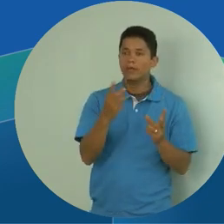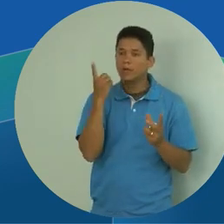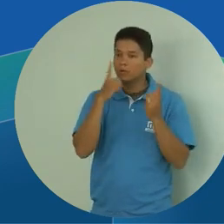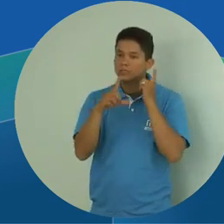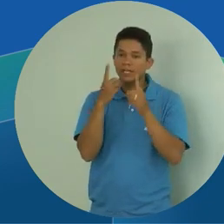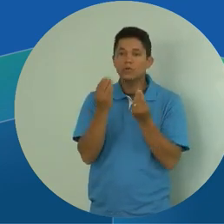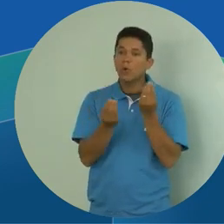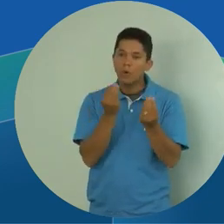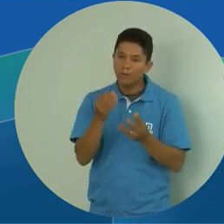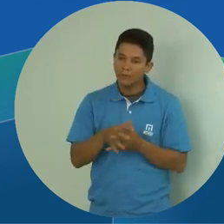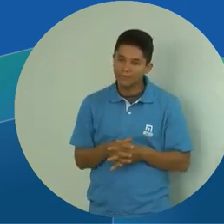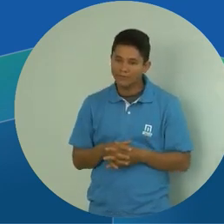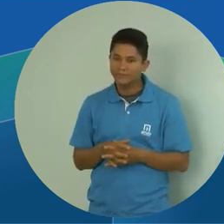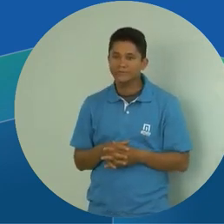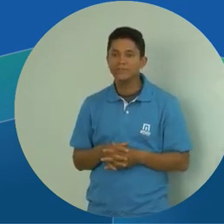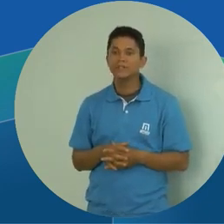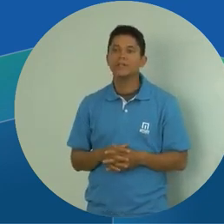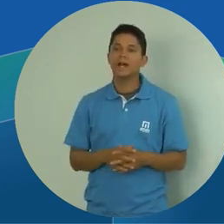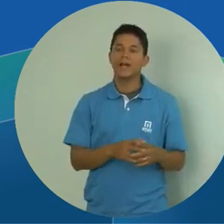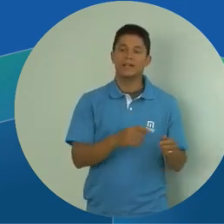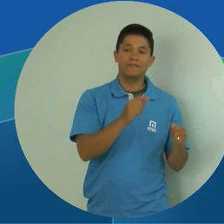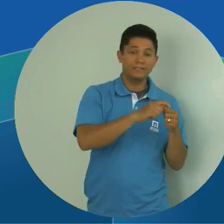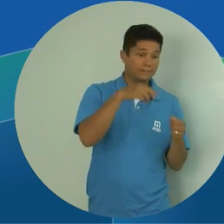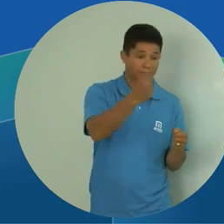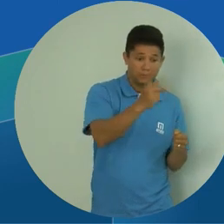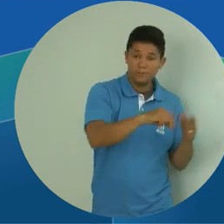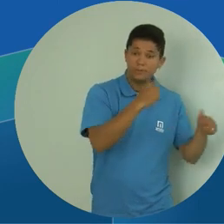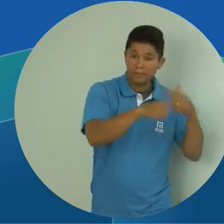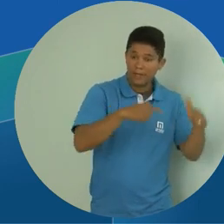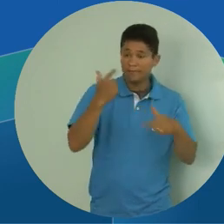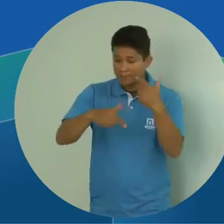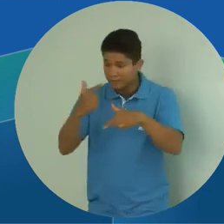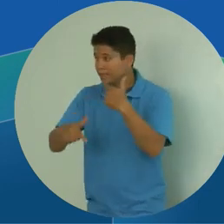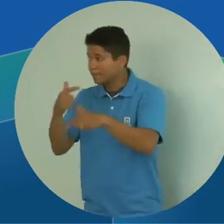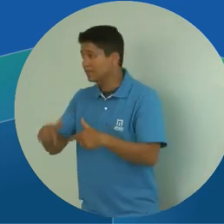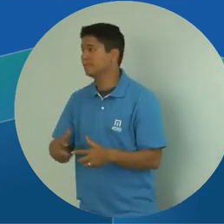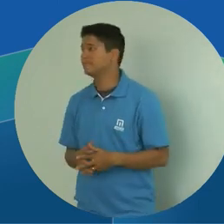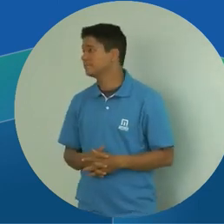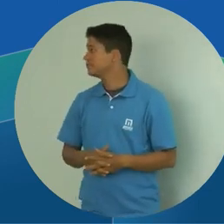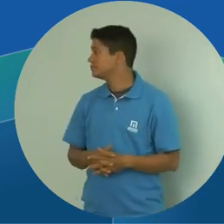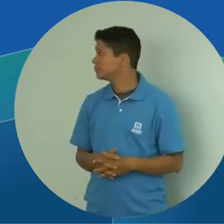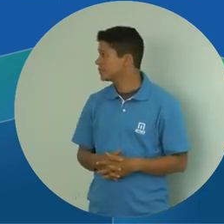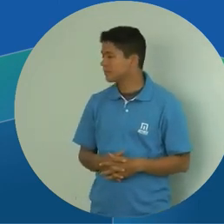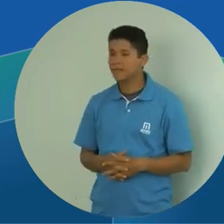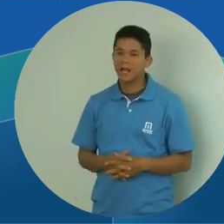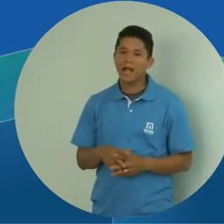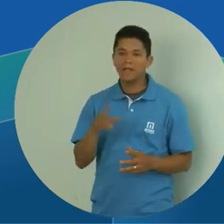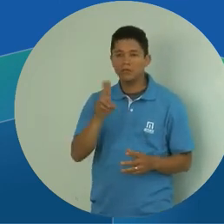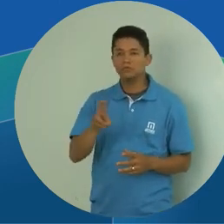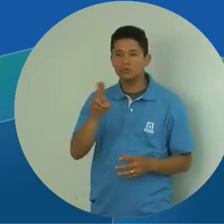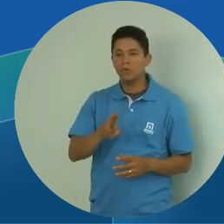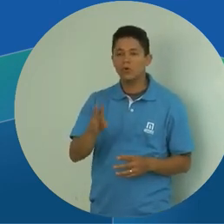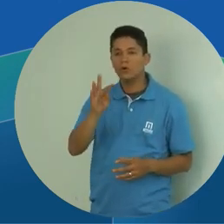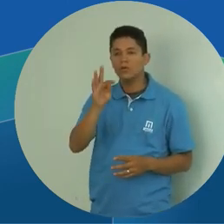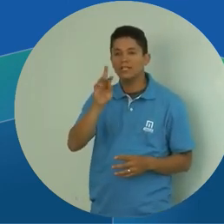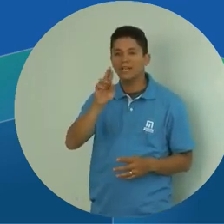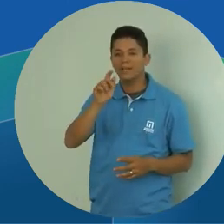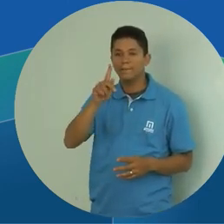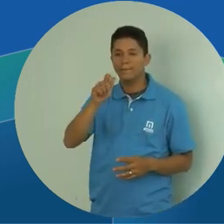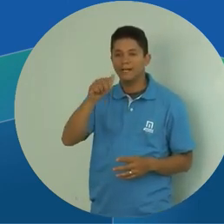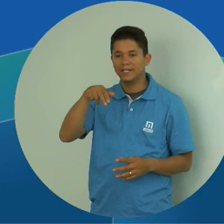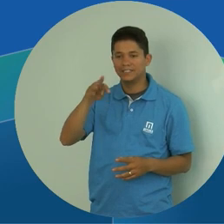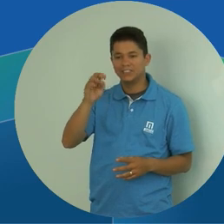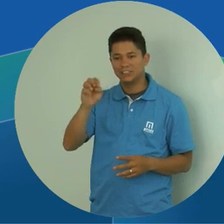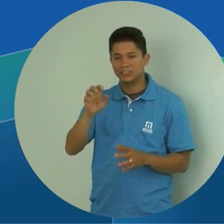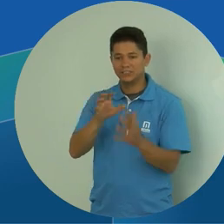com aquele. Então, ó, tem que botar forma nesse, naquele. Foi formas trepantes, né, que você comentou, formas né? trepantes. E você chegava a 1,20 m, 1,5 m